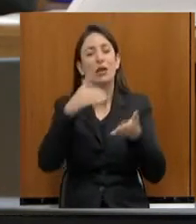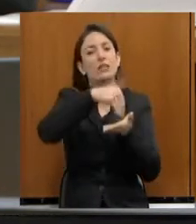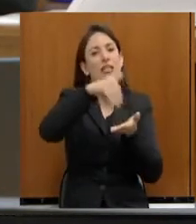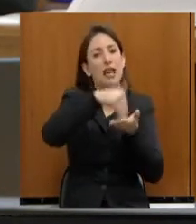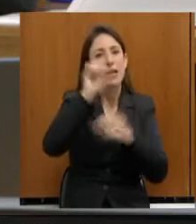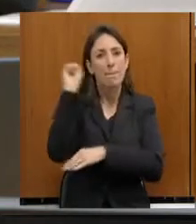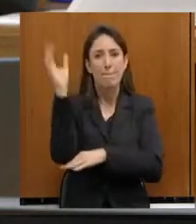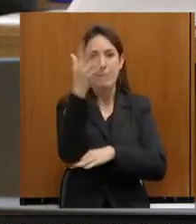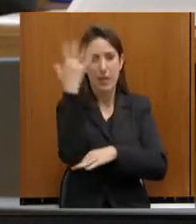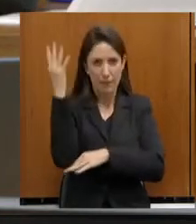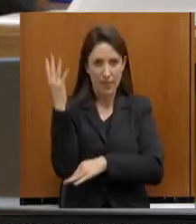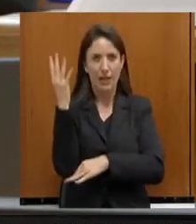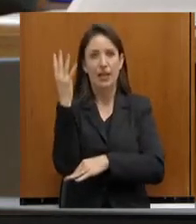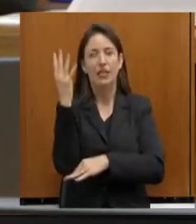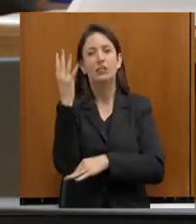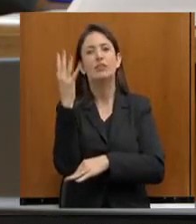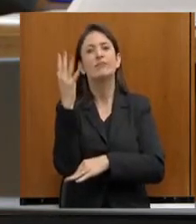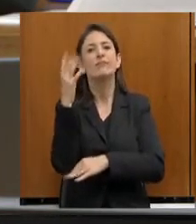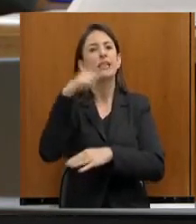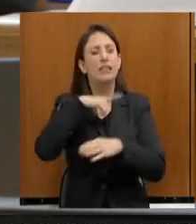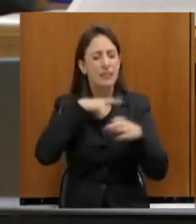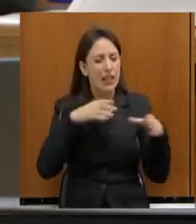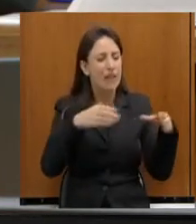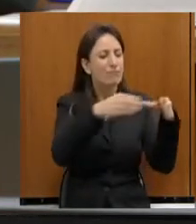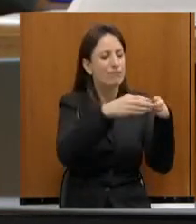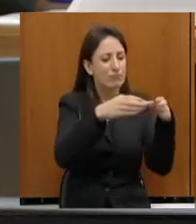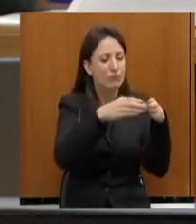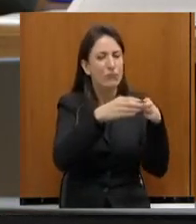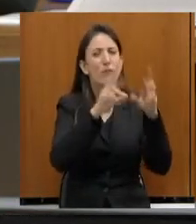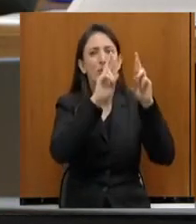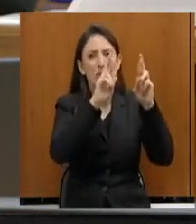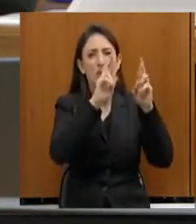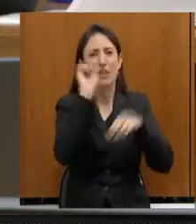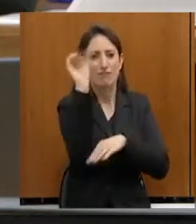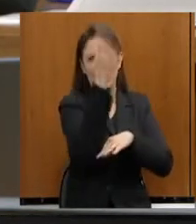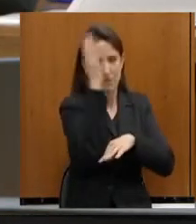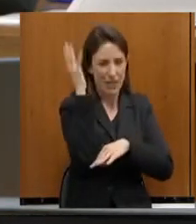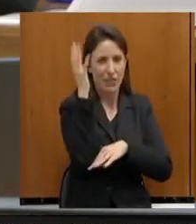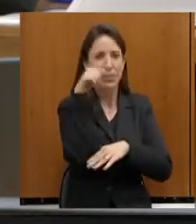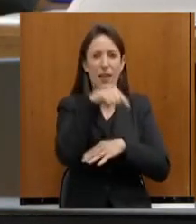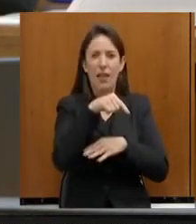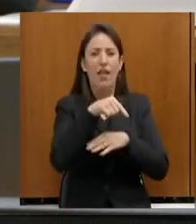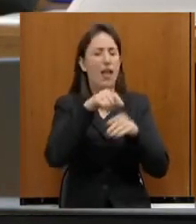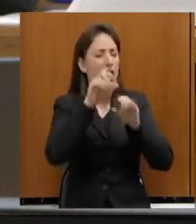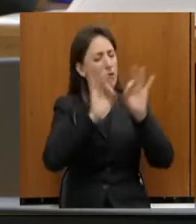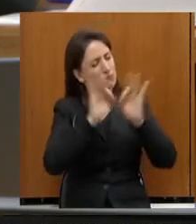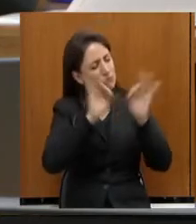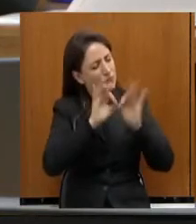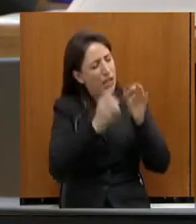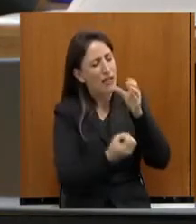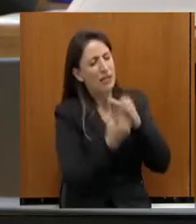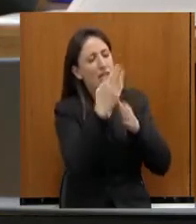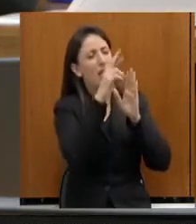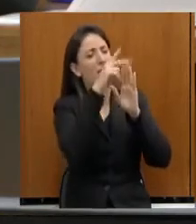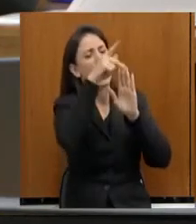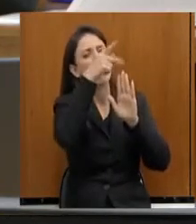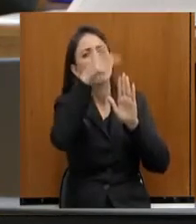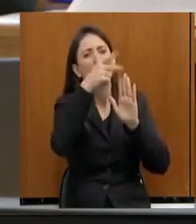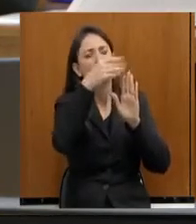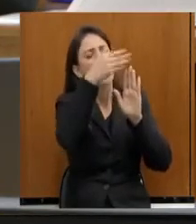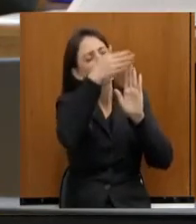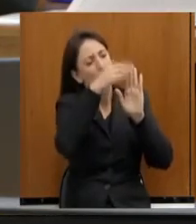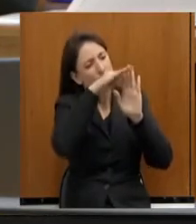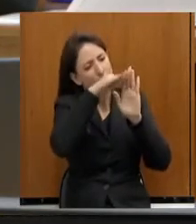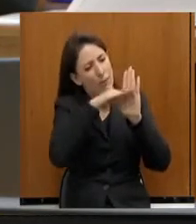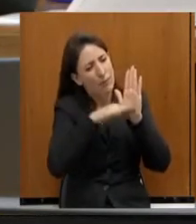das suas superintendências regionais de Meio Ambiente elas geram um parecer técnico e jurídico para subsidiar a